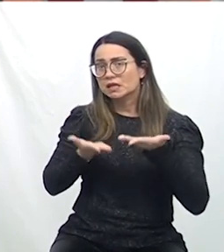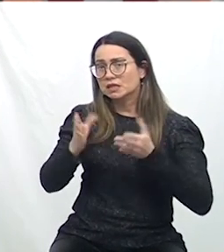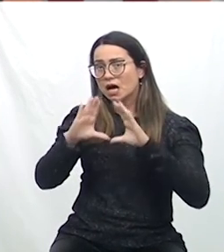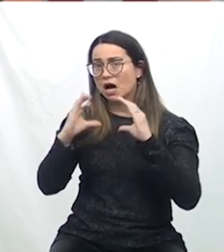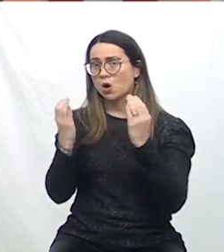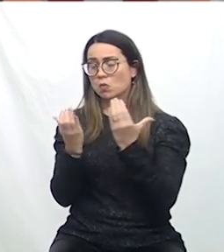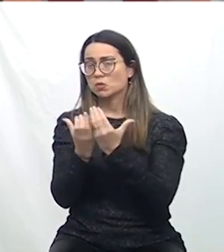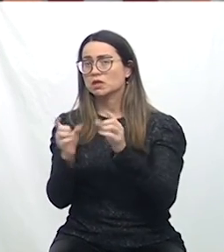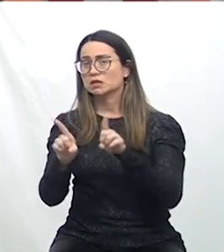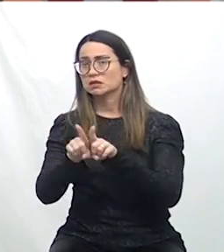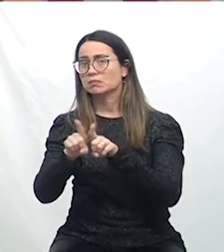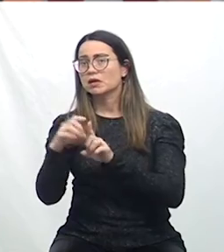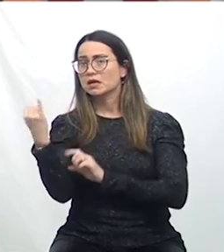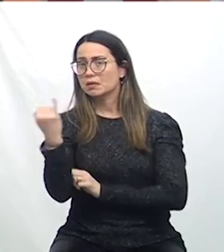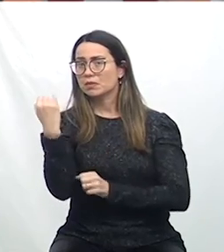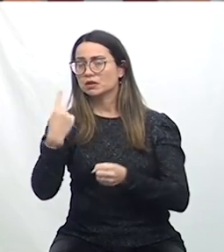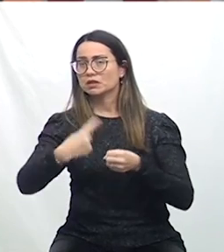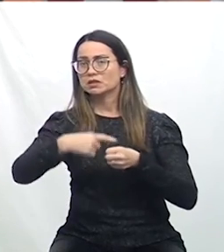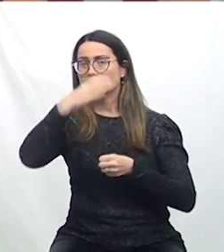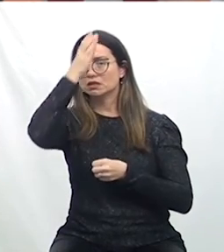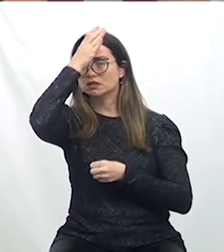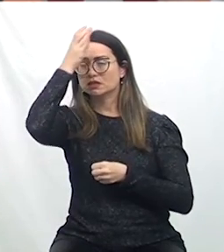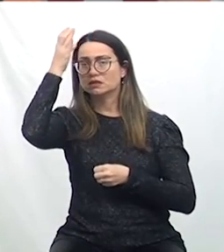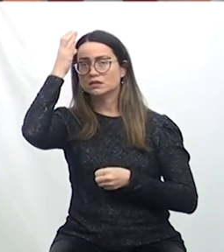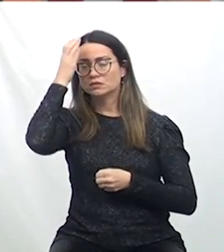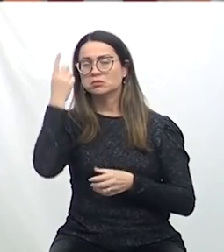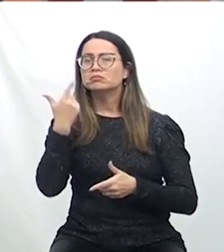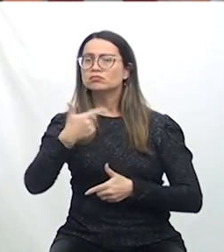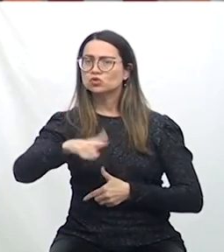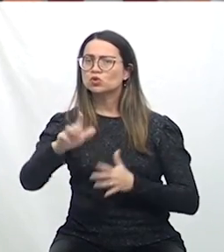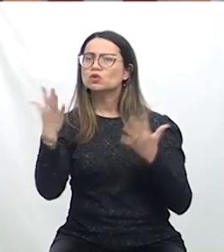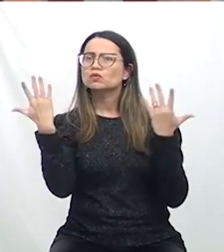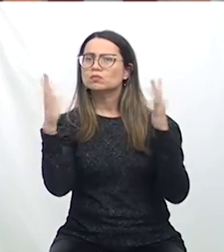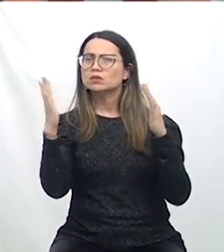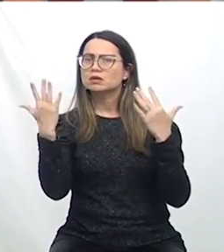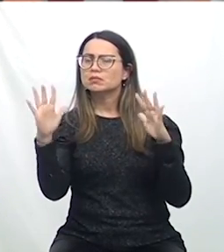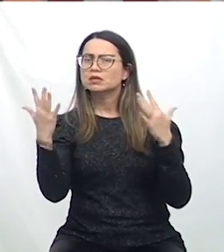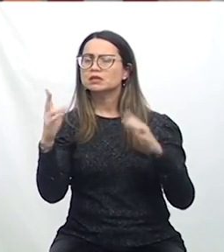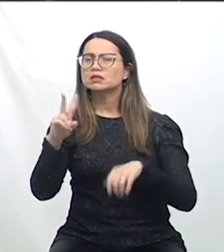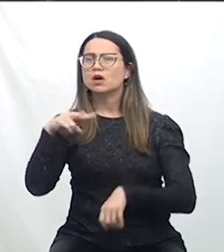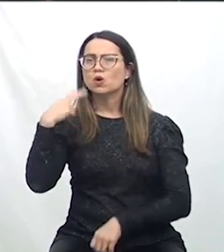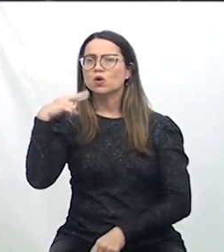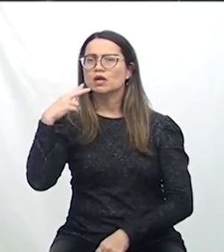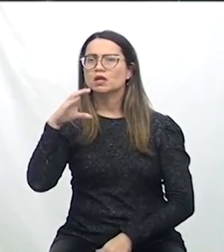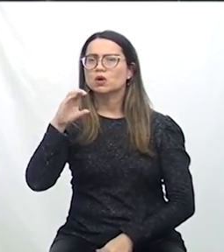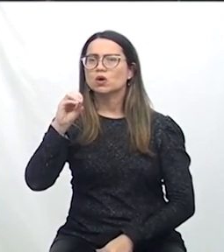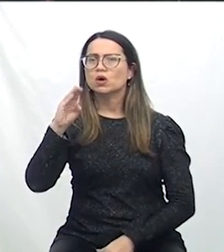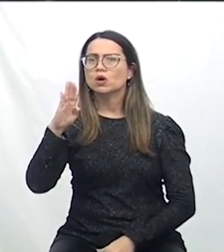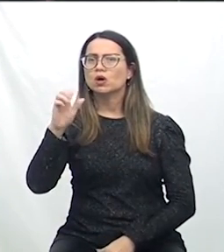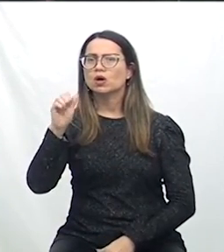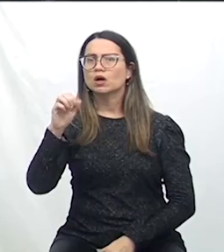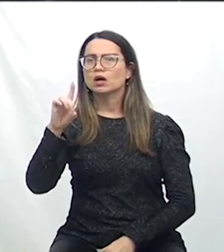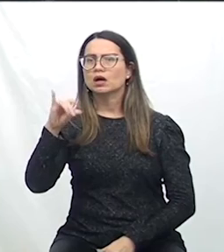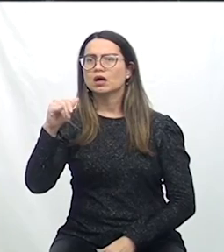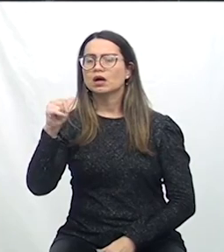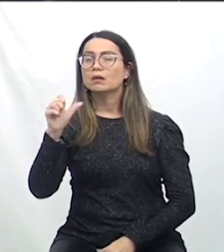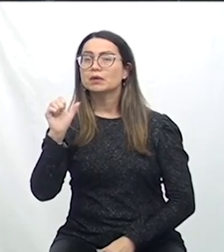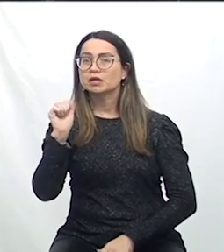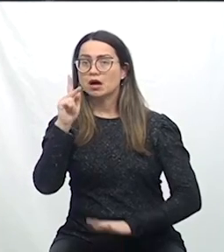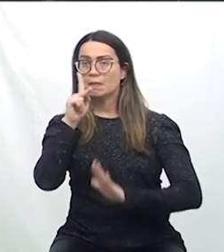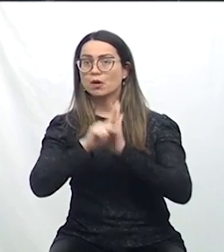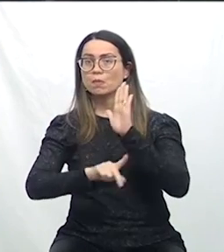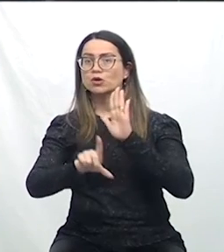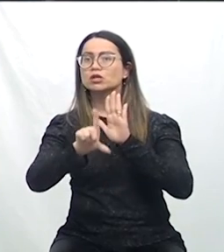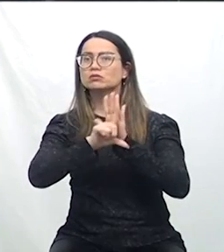tão importante do nosso município. Mais uma vez, parabenizo o vereador Obadias por esse projeto de lei. Com